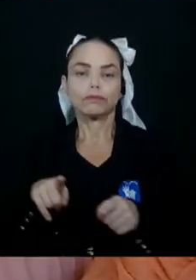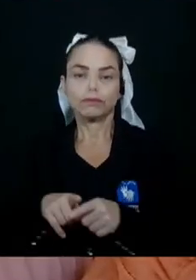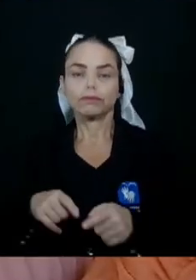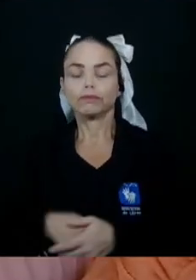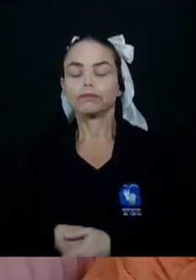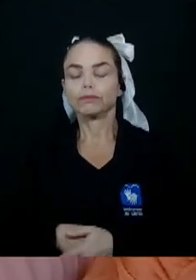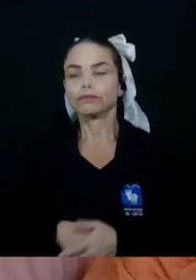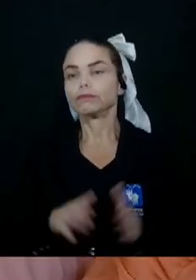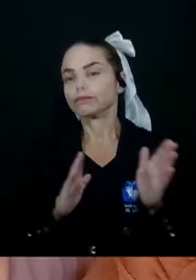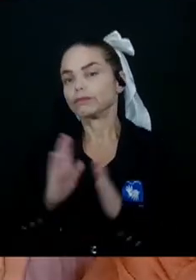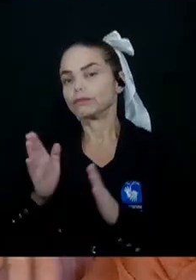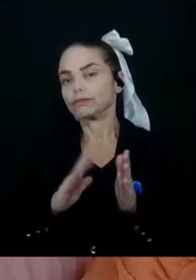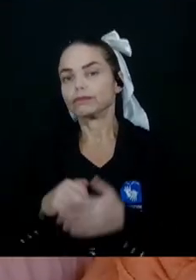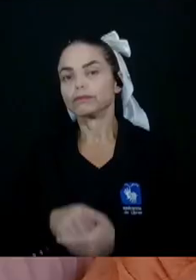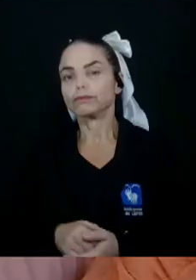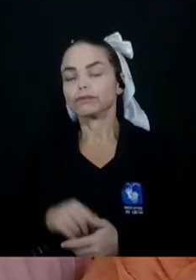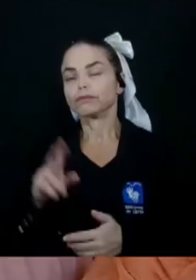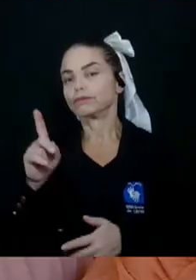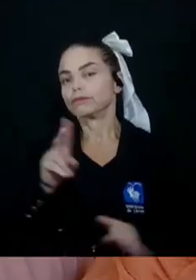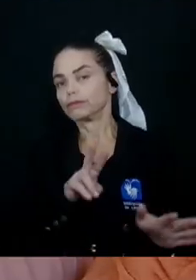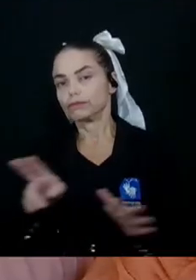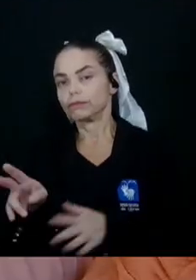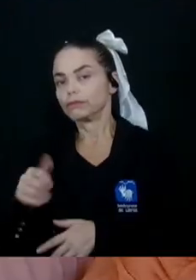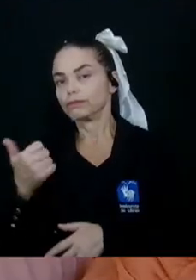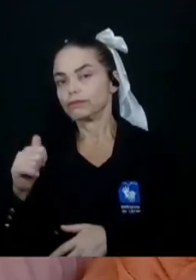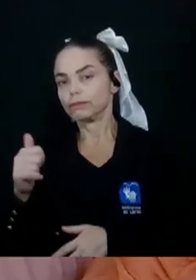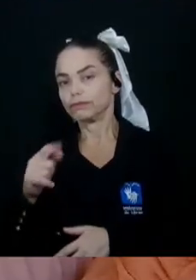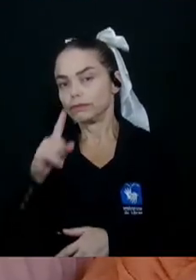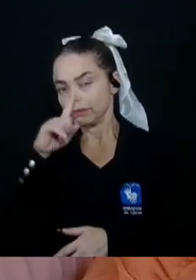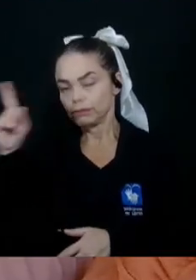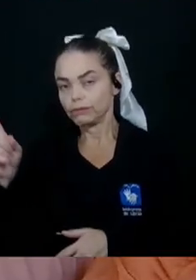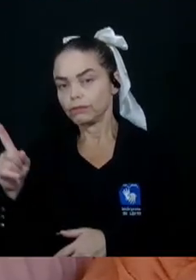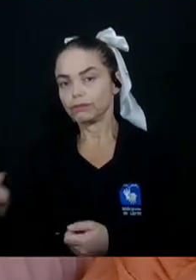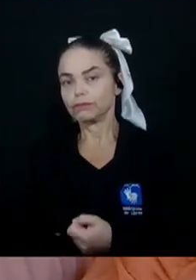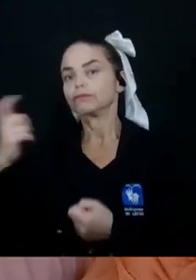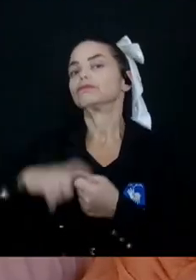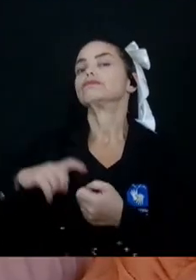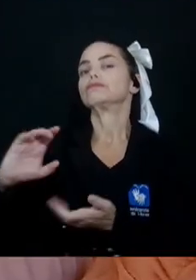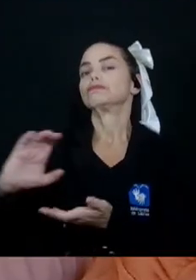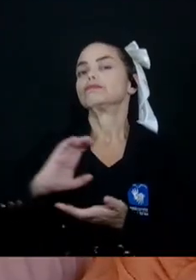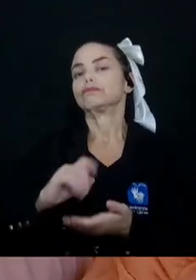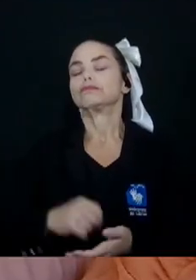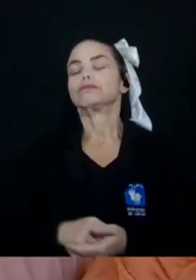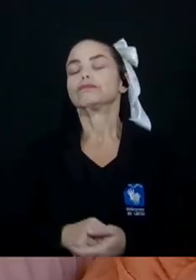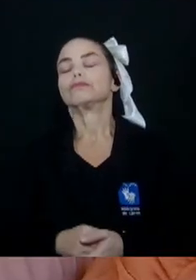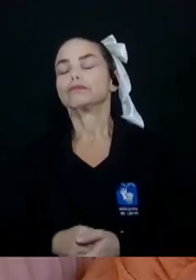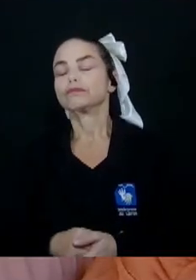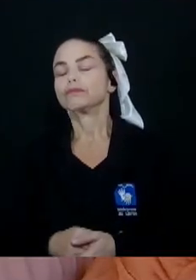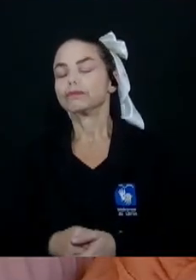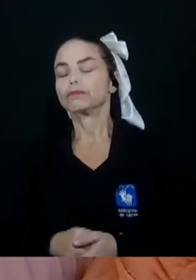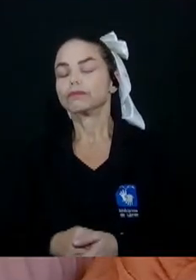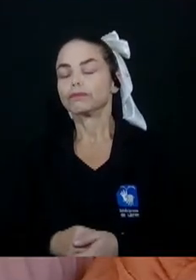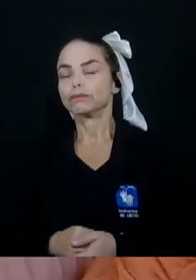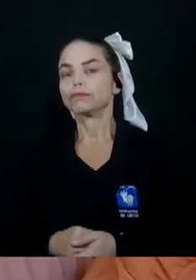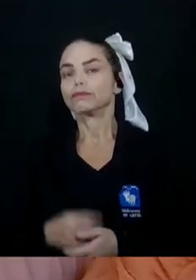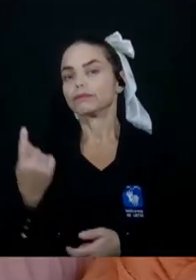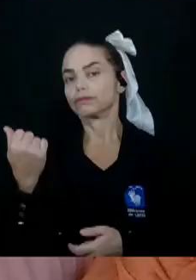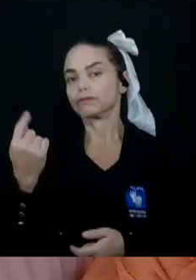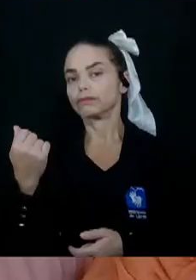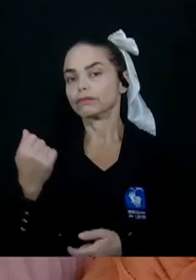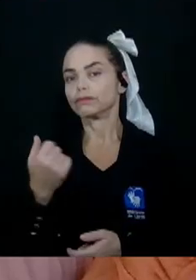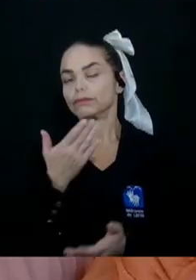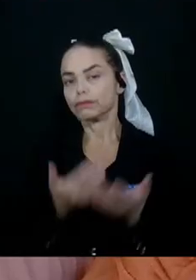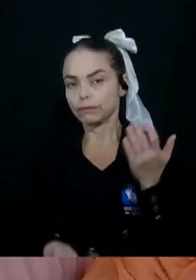que é de 1 semana a 11 dias para ter essa restituição de volta. E essa restituição do dinheiro perdido, ela é integral?